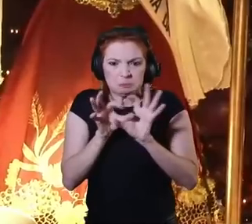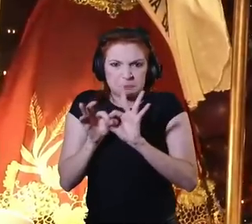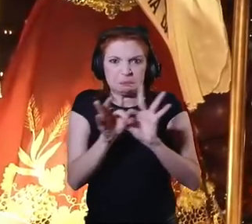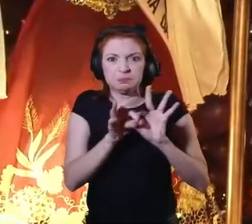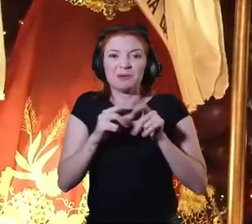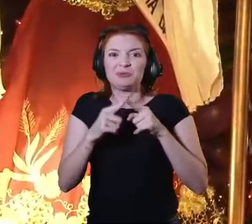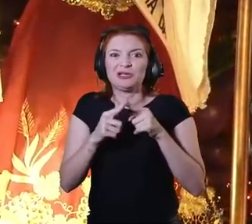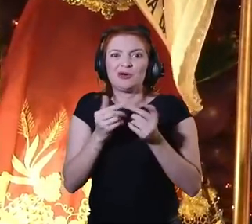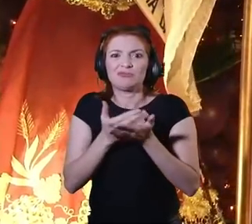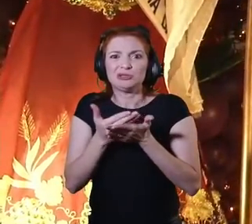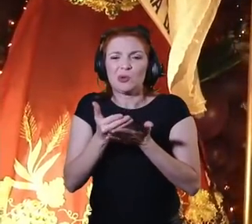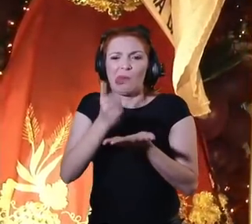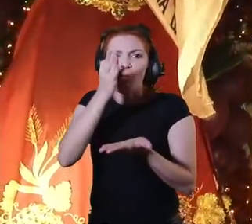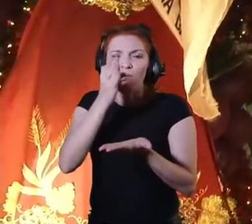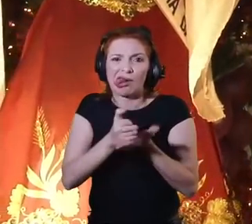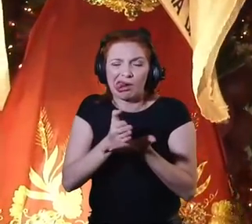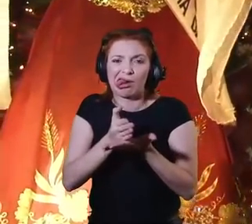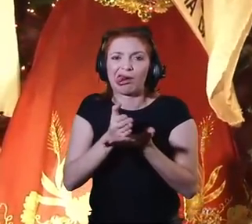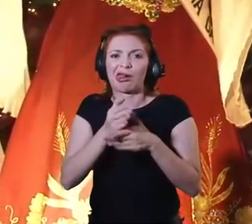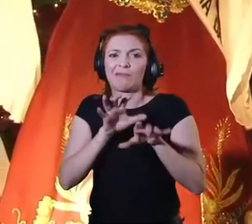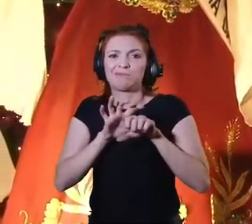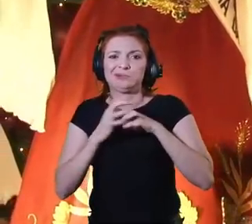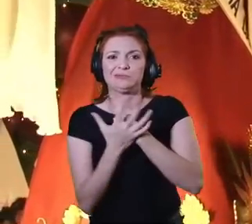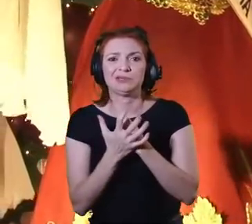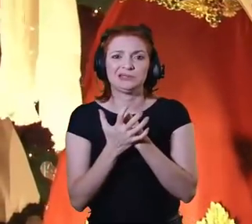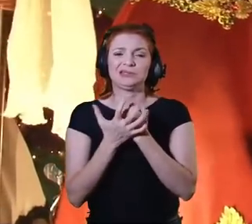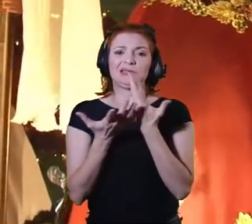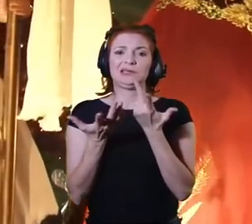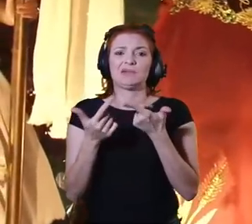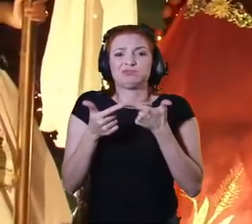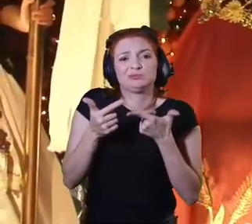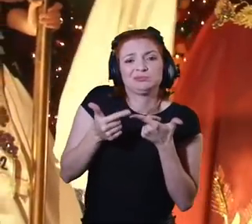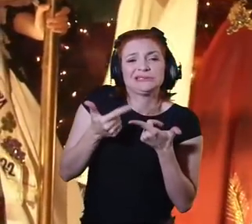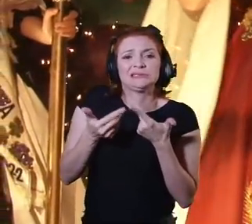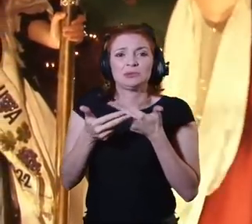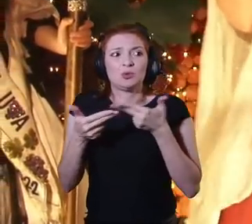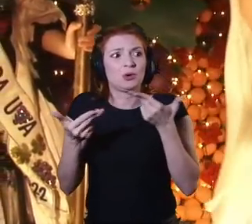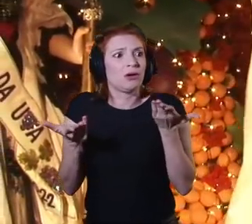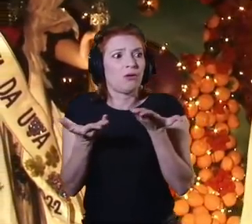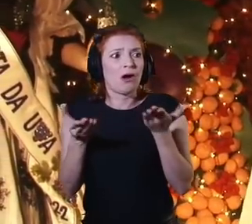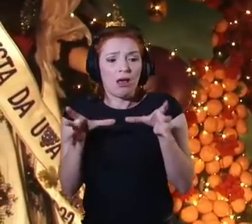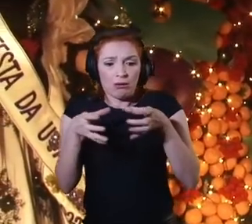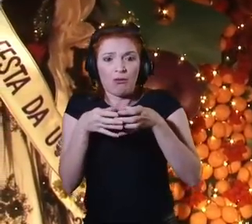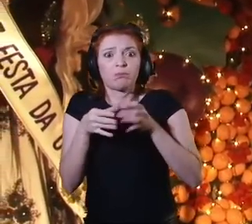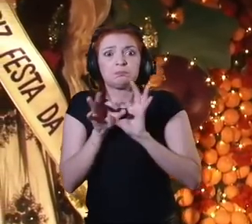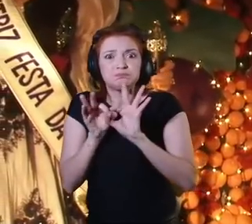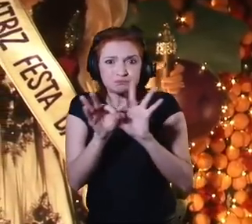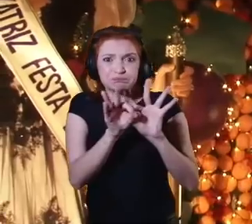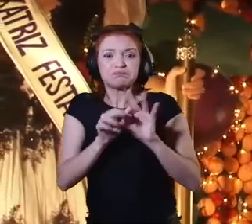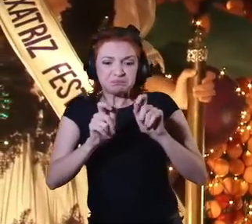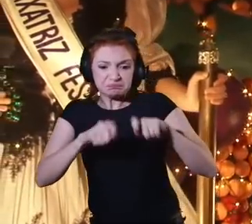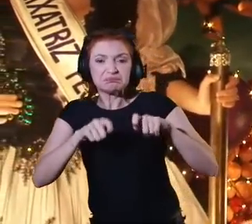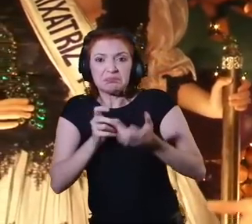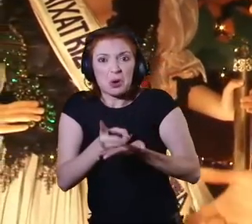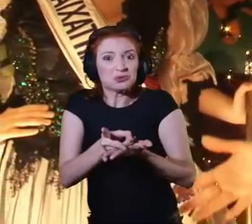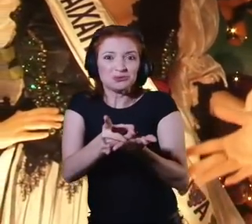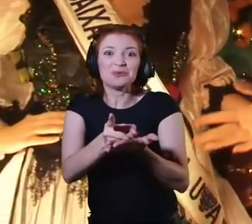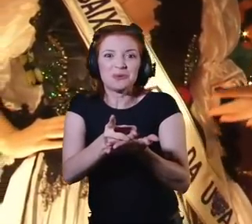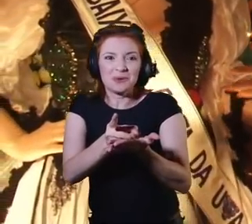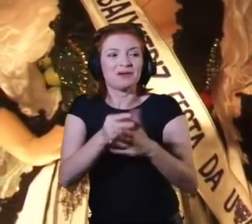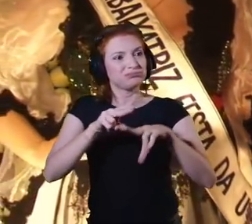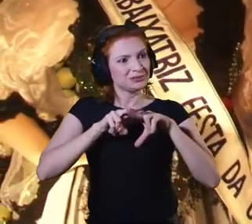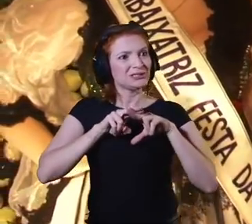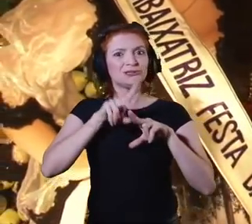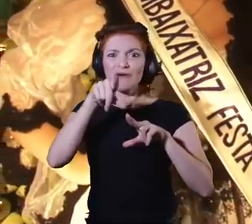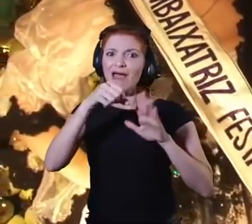no meio, situações adversas, e esse grupo aí permanece também super unido, Zé. Essa é uma marca da Festa da